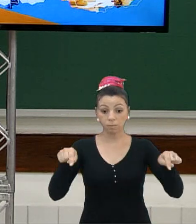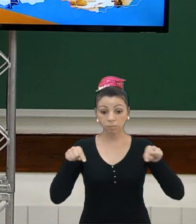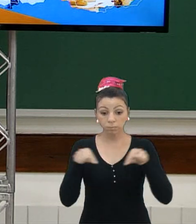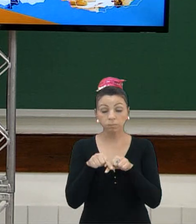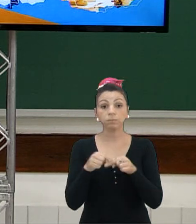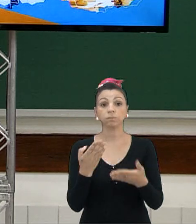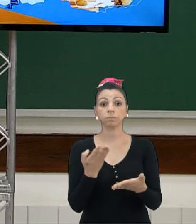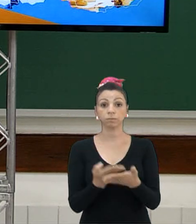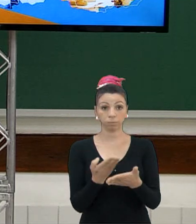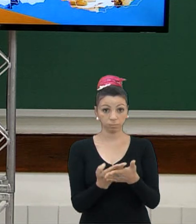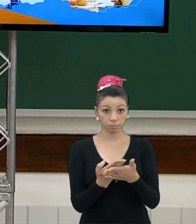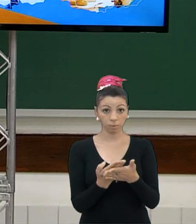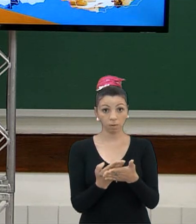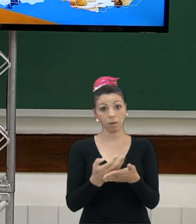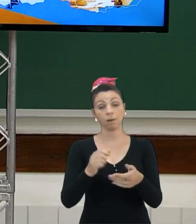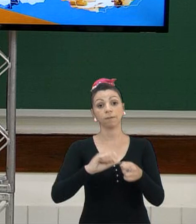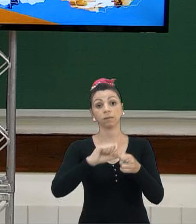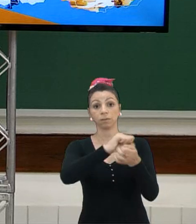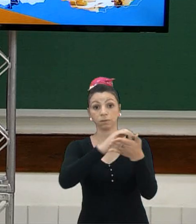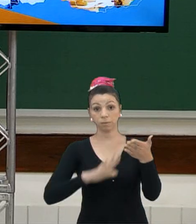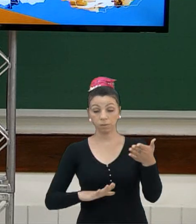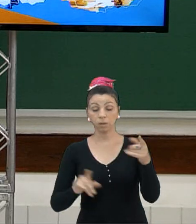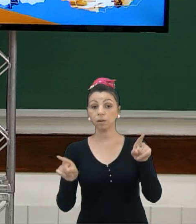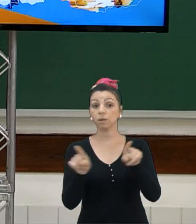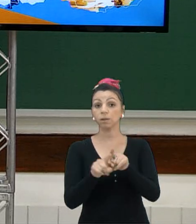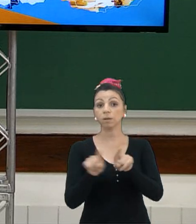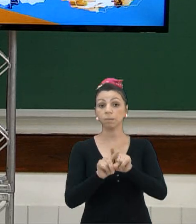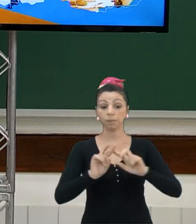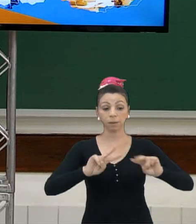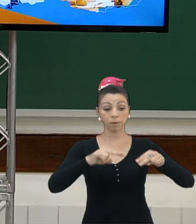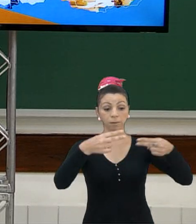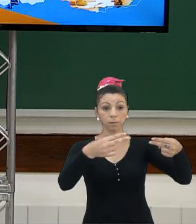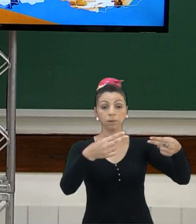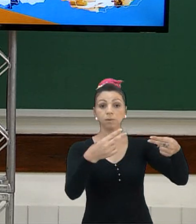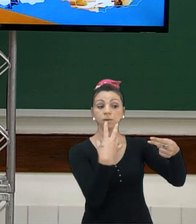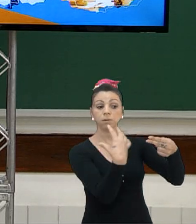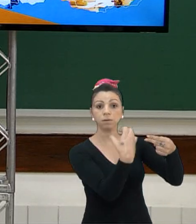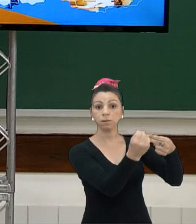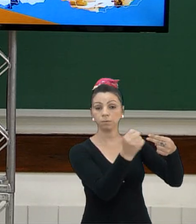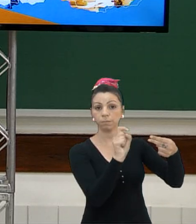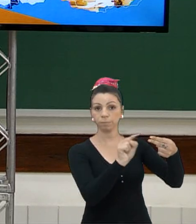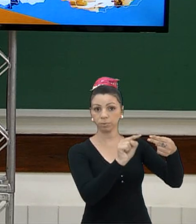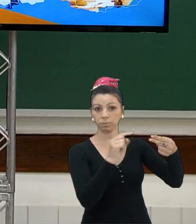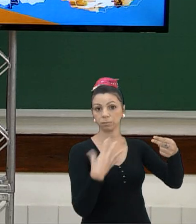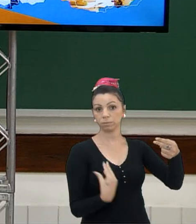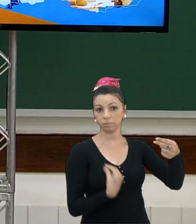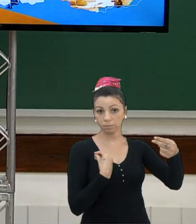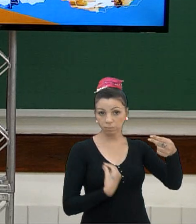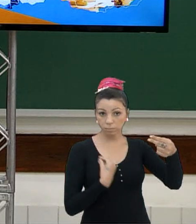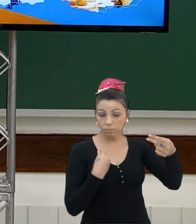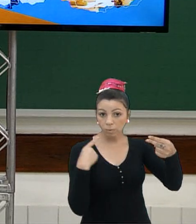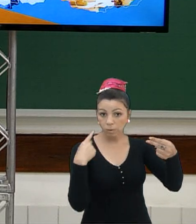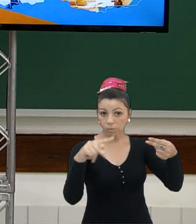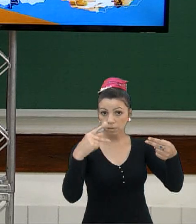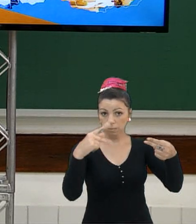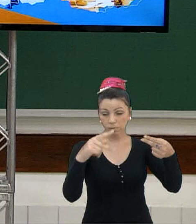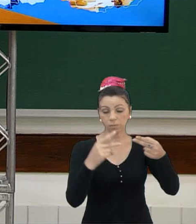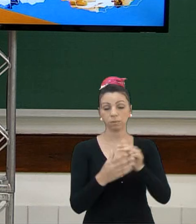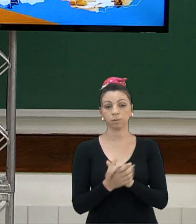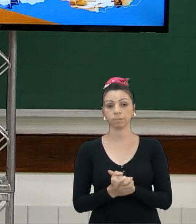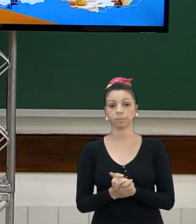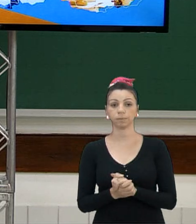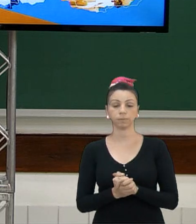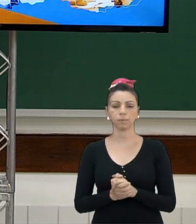disponíveis ali no Class. E também responder a presença, entrar lá no link para você marcar a sua presença naquela